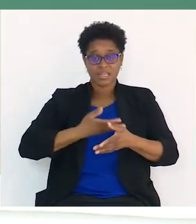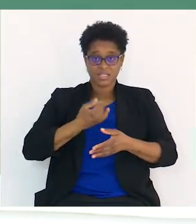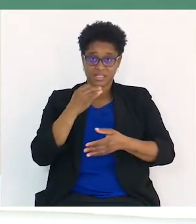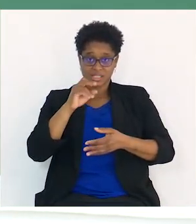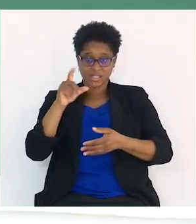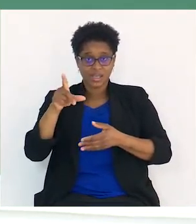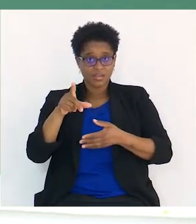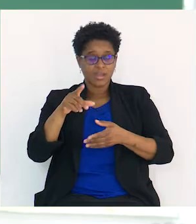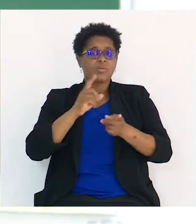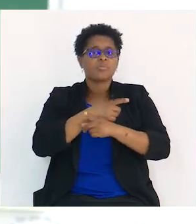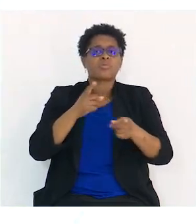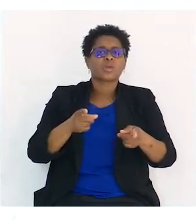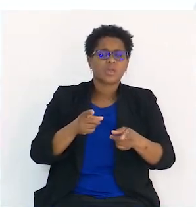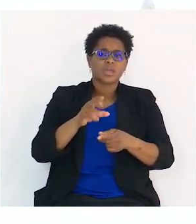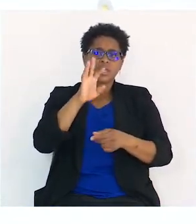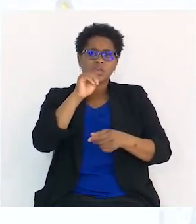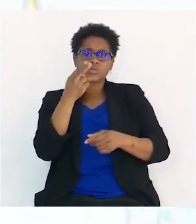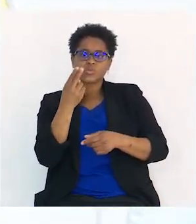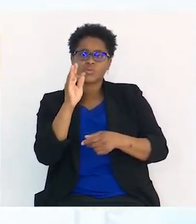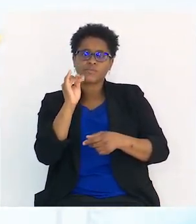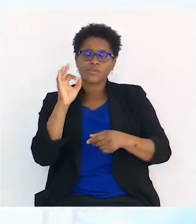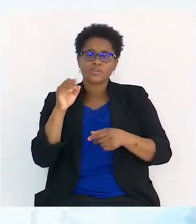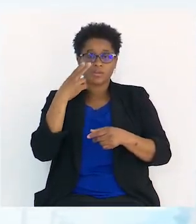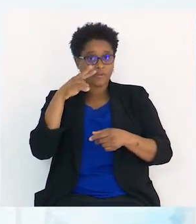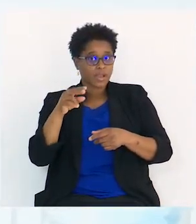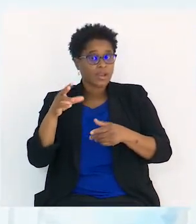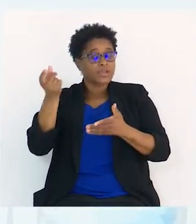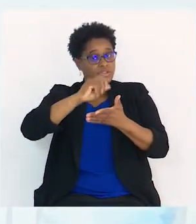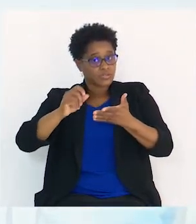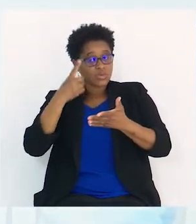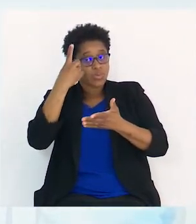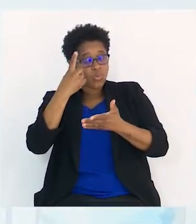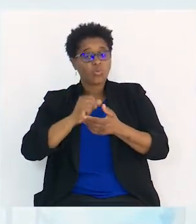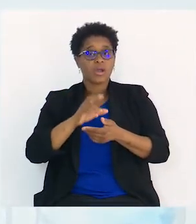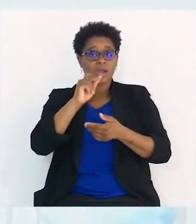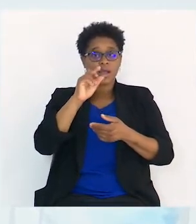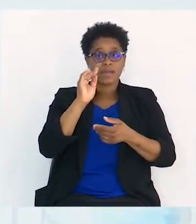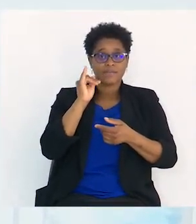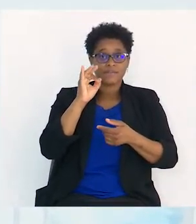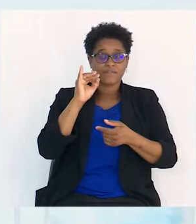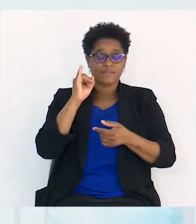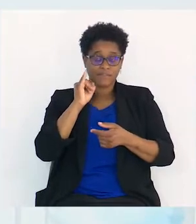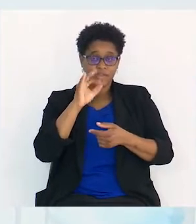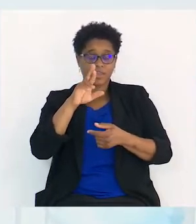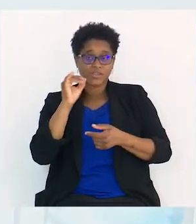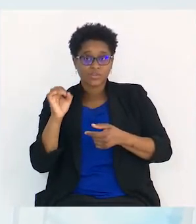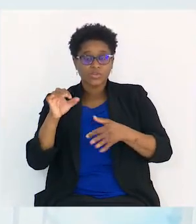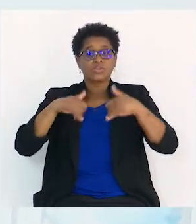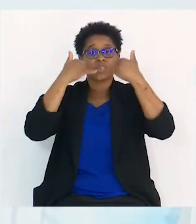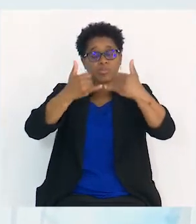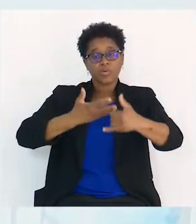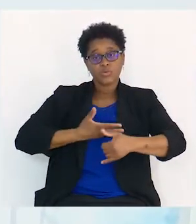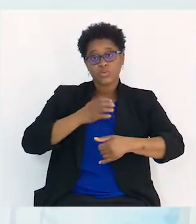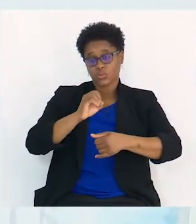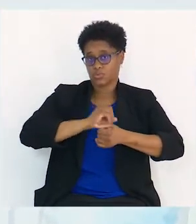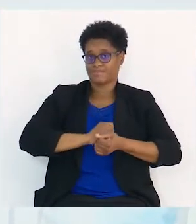que é um sufixo? Repara, acréscimo de um afixo depois do, tá bem? E